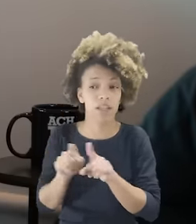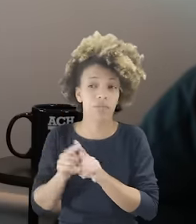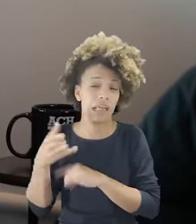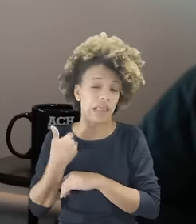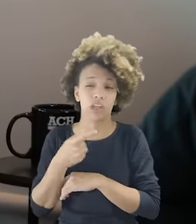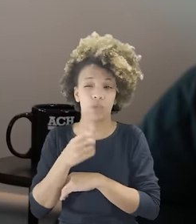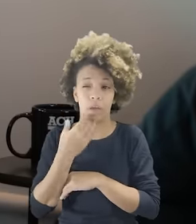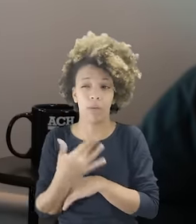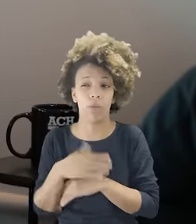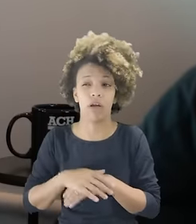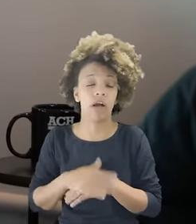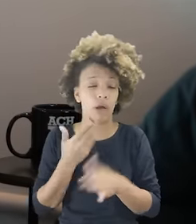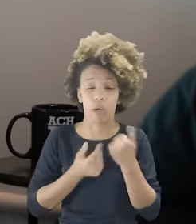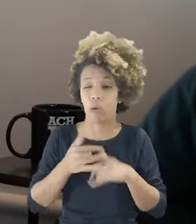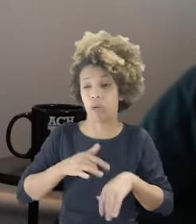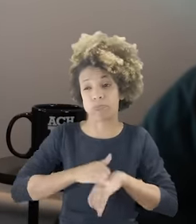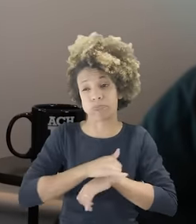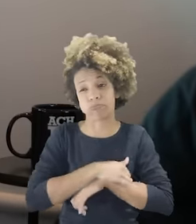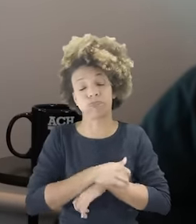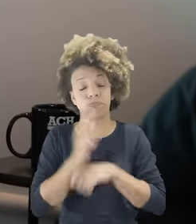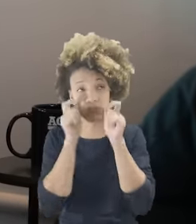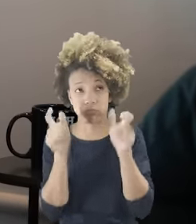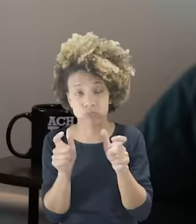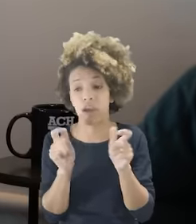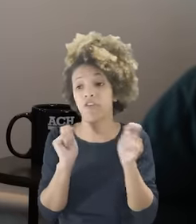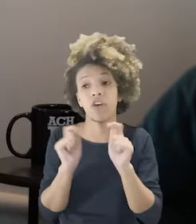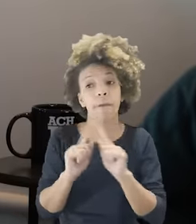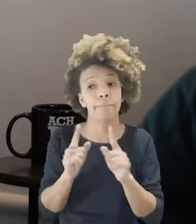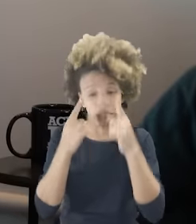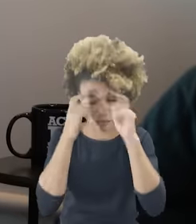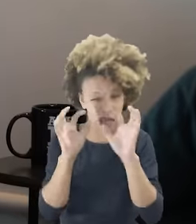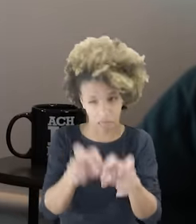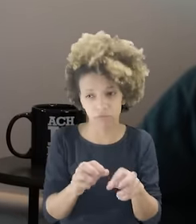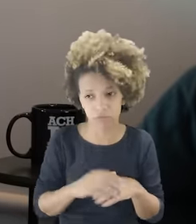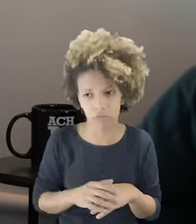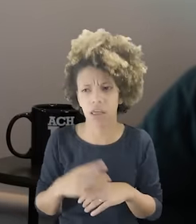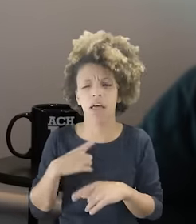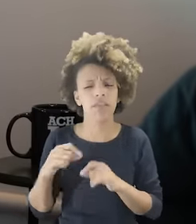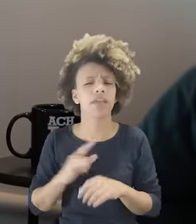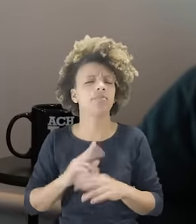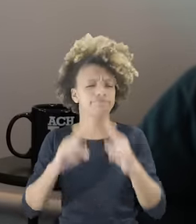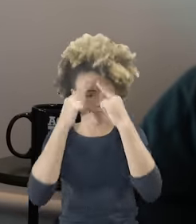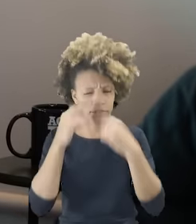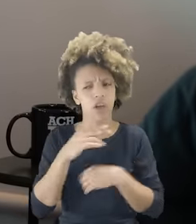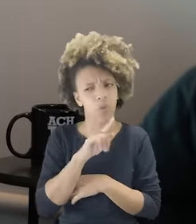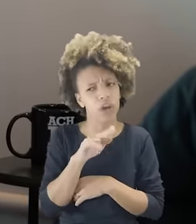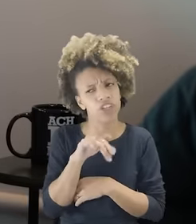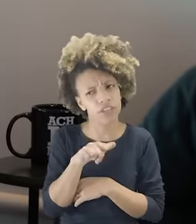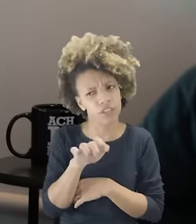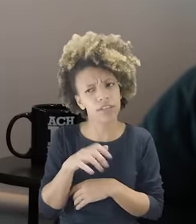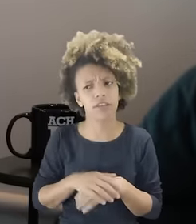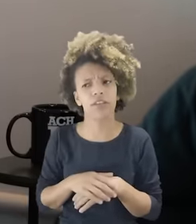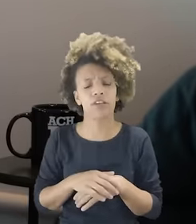de vida não é muito boa come muito porcaria fica acordada a noite é fofinho porém agressivo Tem muita gente que tem essa cena do guaxinim né que